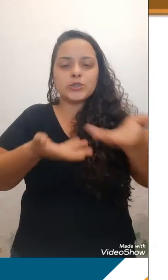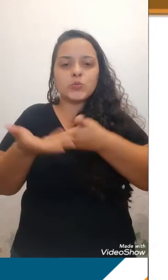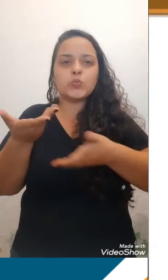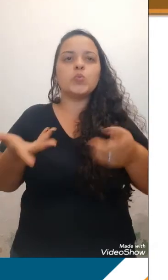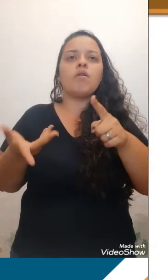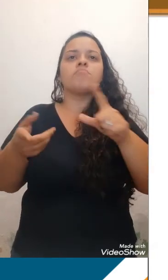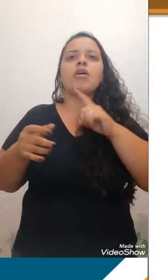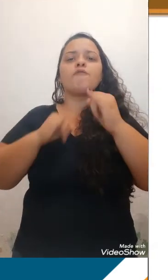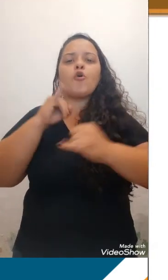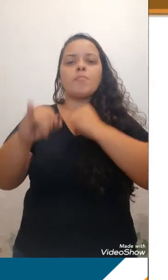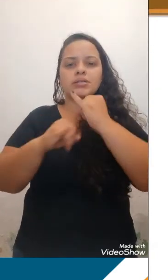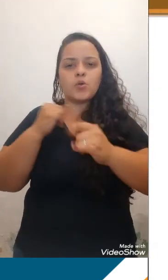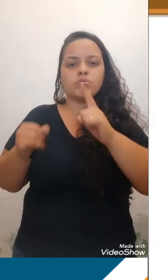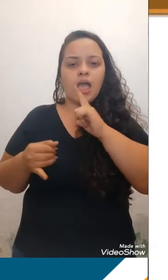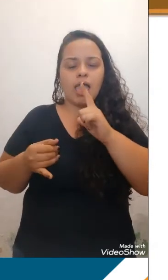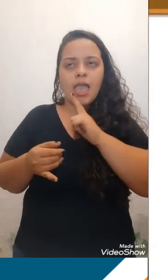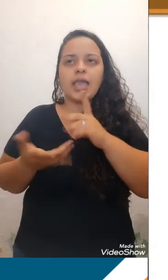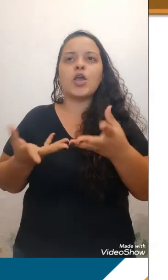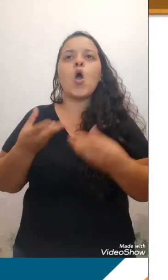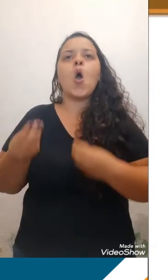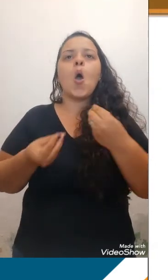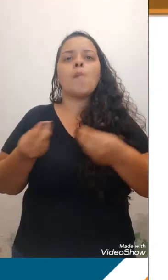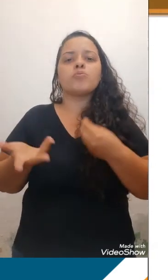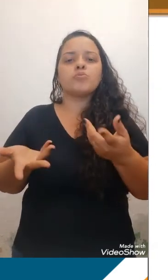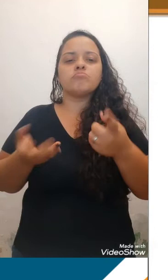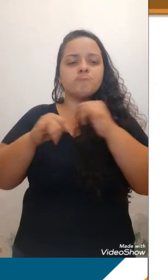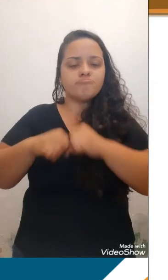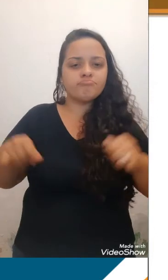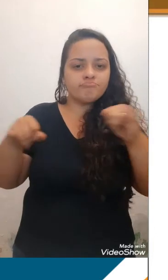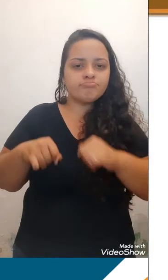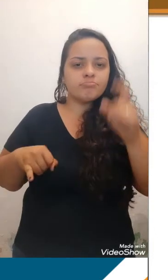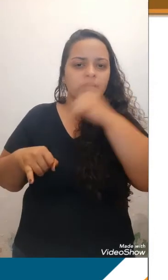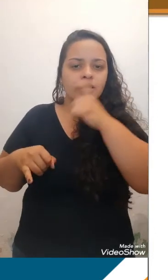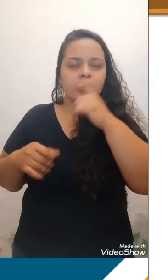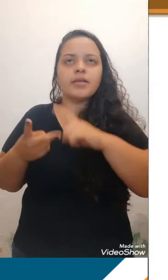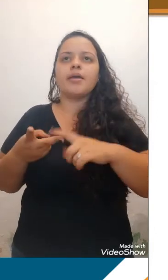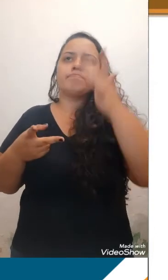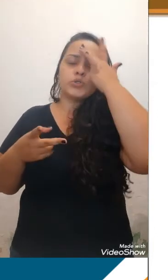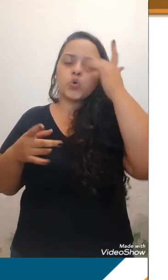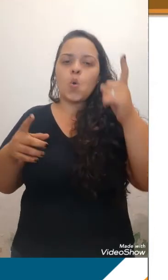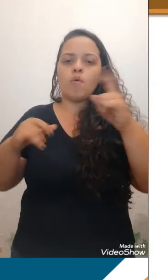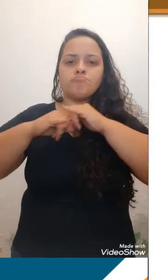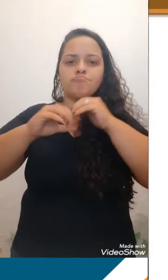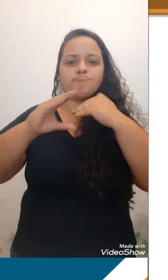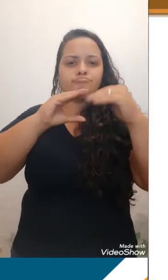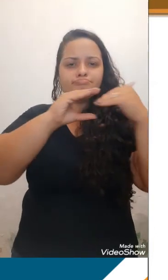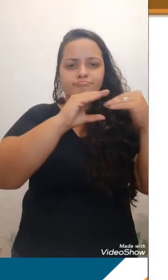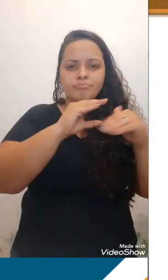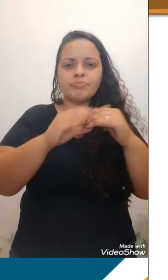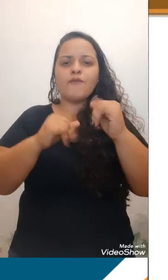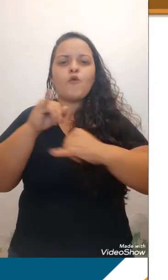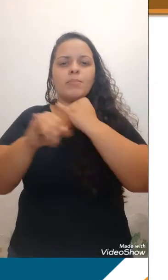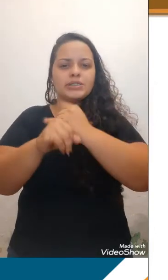relação que essa informação tem com as fake news, com as pessoas compartilharem informações